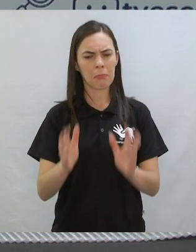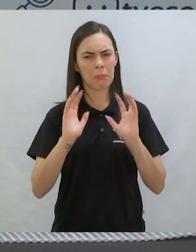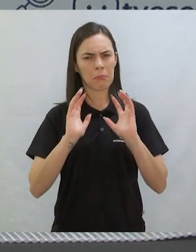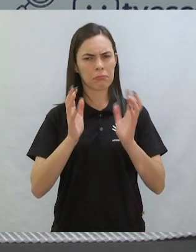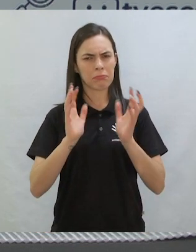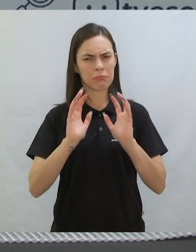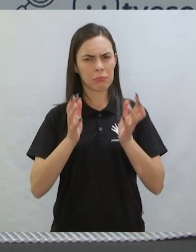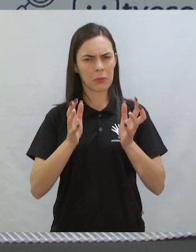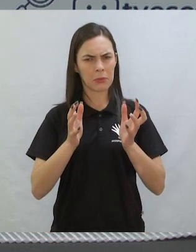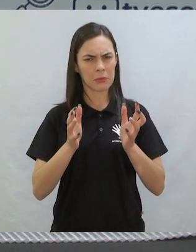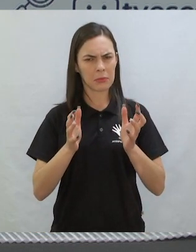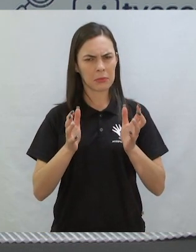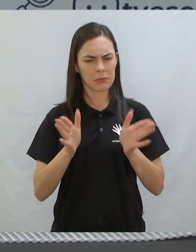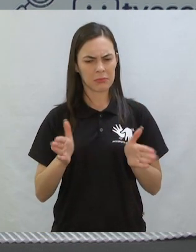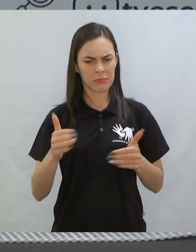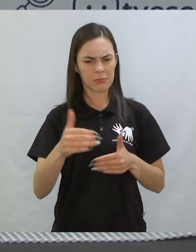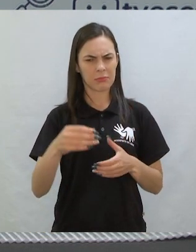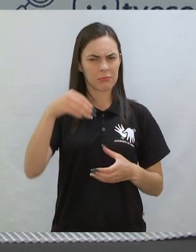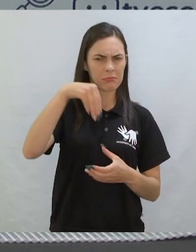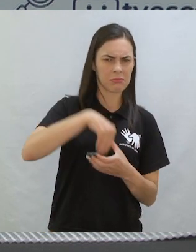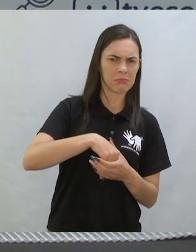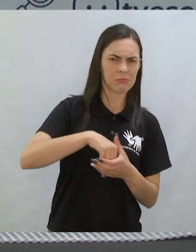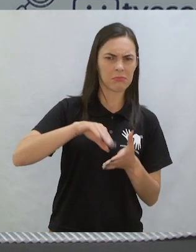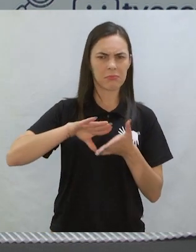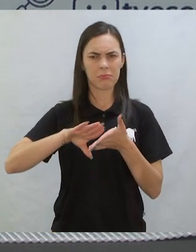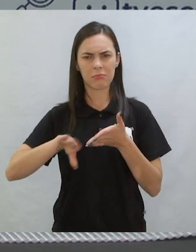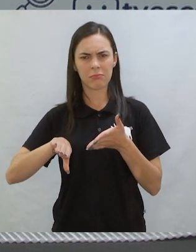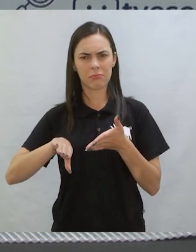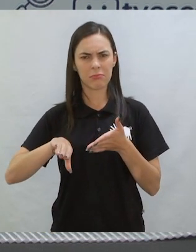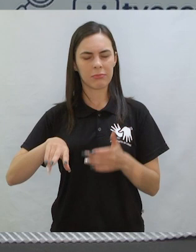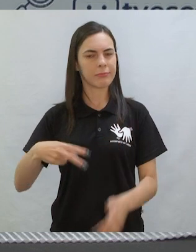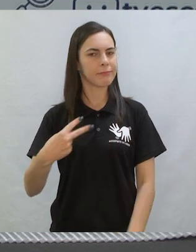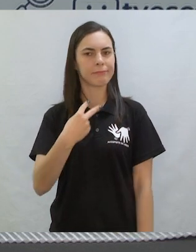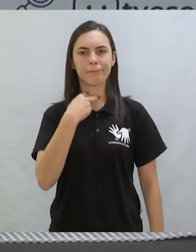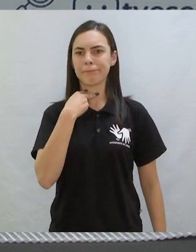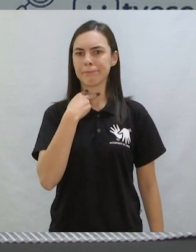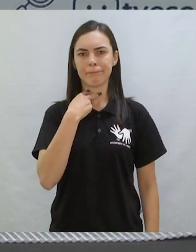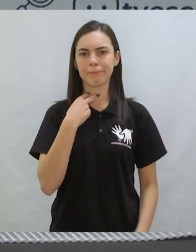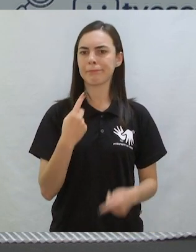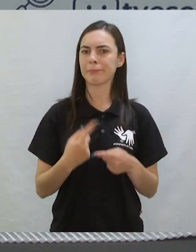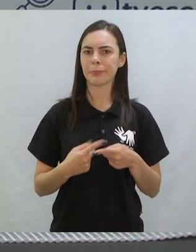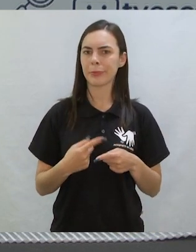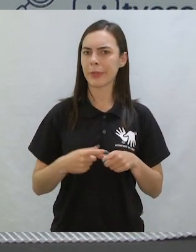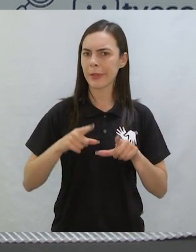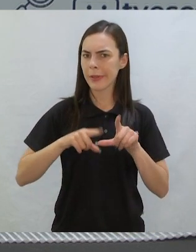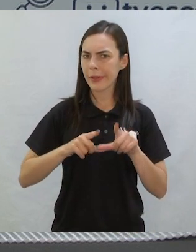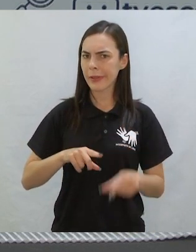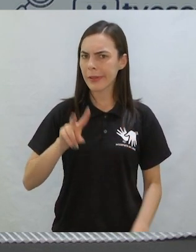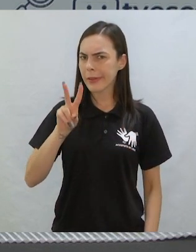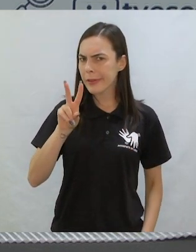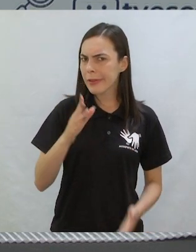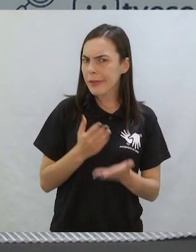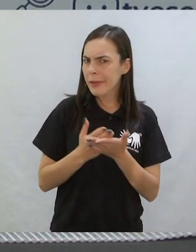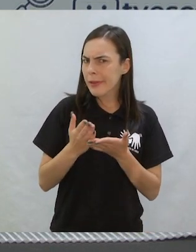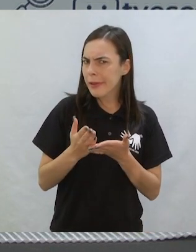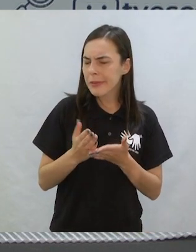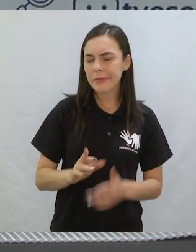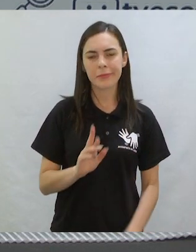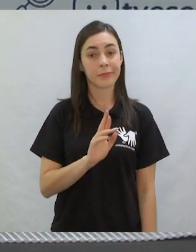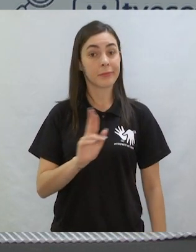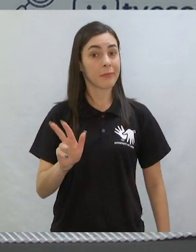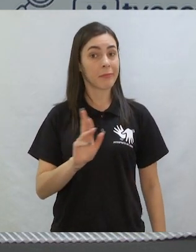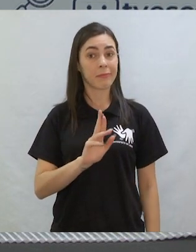Ah, bola, a gente põe ou tira da caixa? Não pode ficar na caixa porque não começa com a